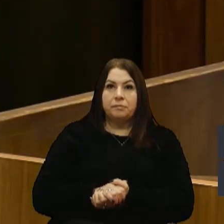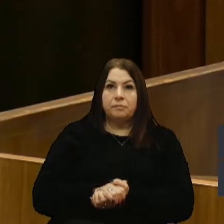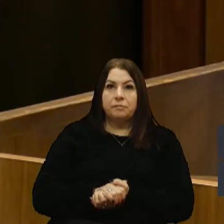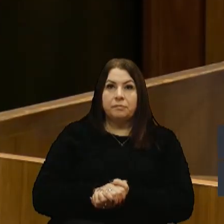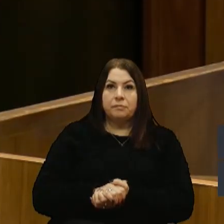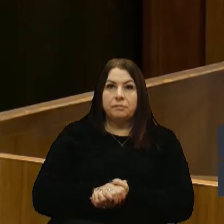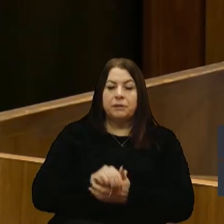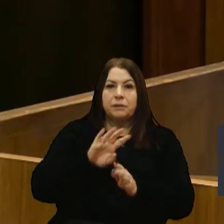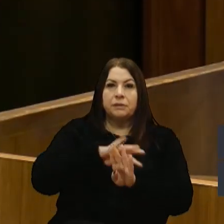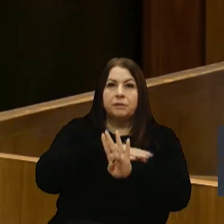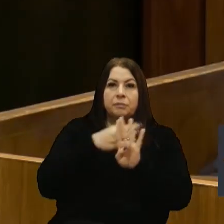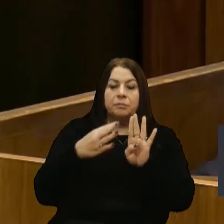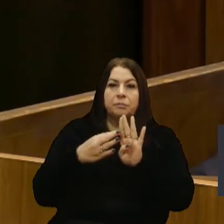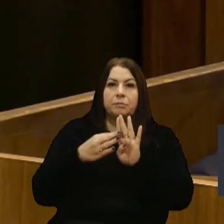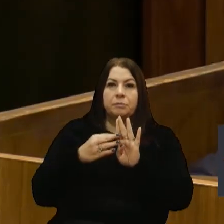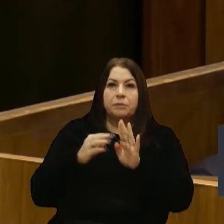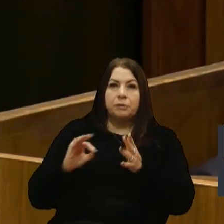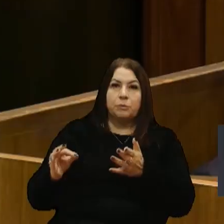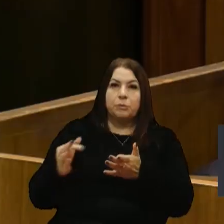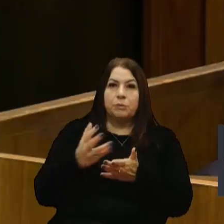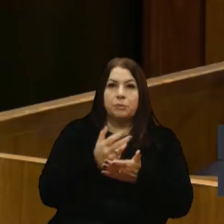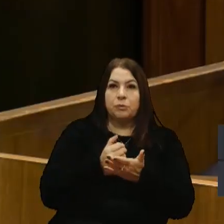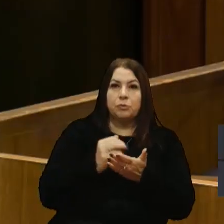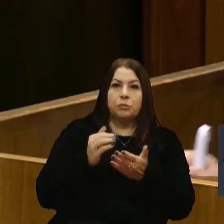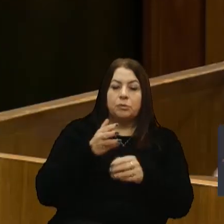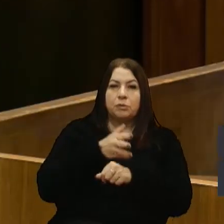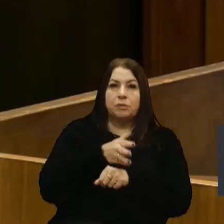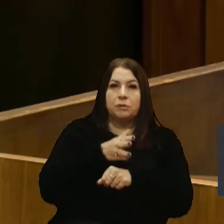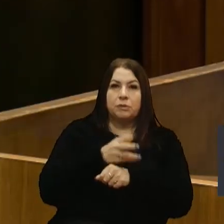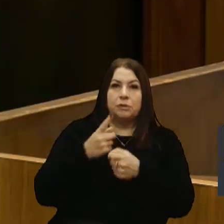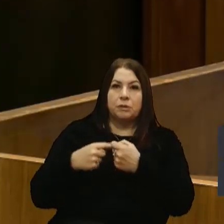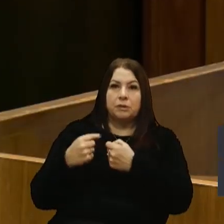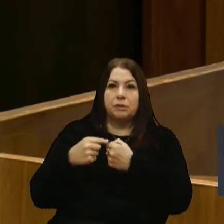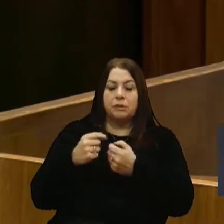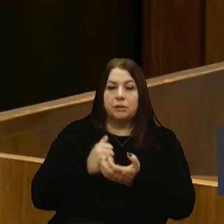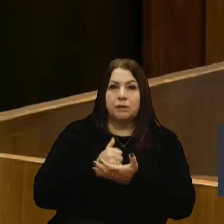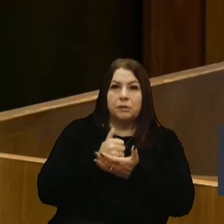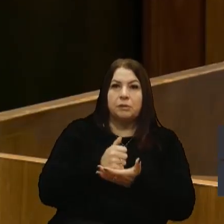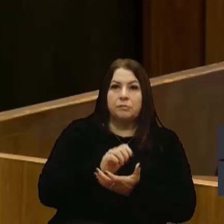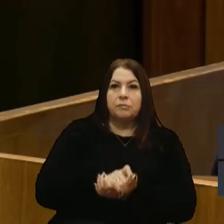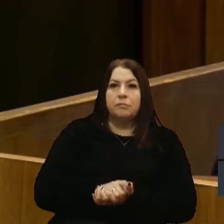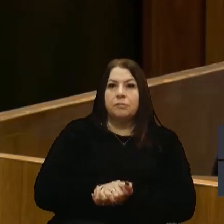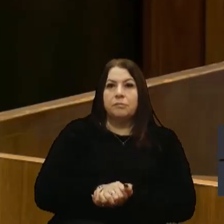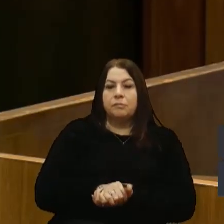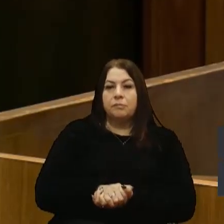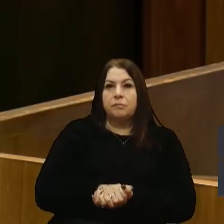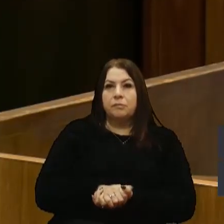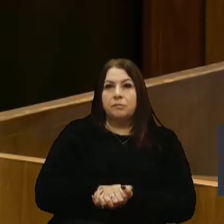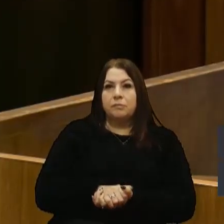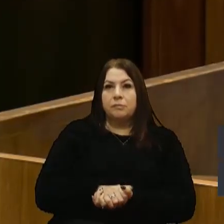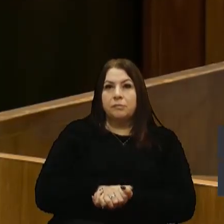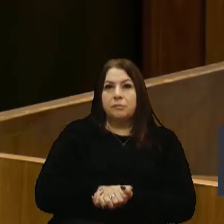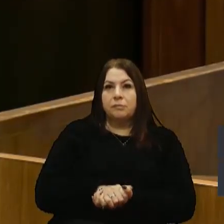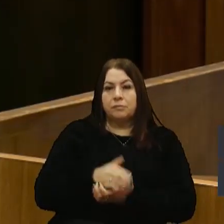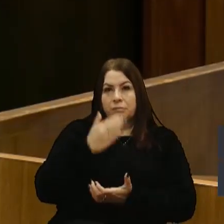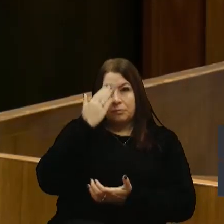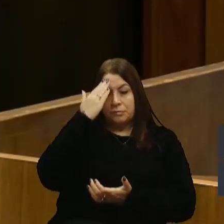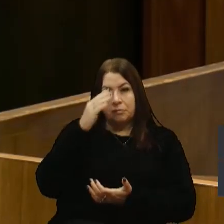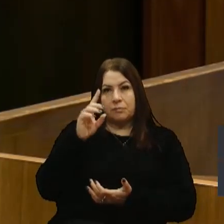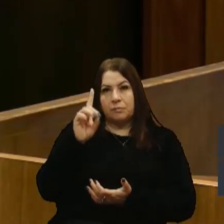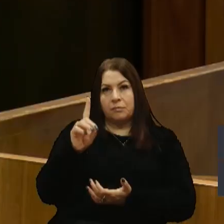a planilha que eu mapeei de todos os acessos da nossa cidade, com nossa assessoria. Obrigado,